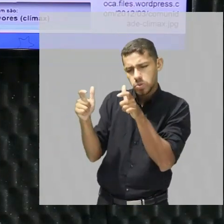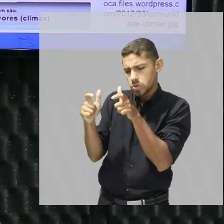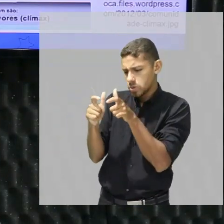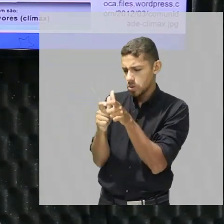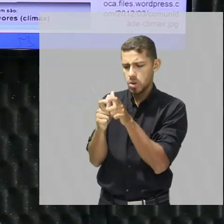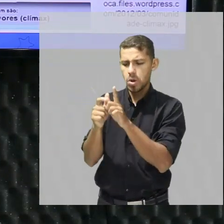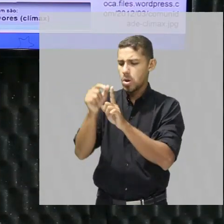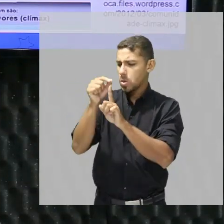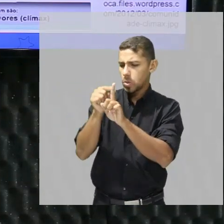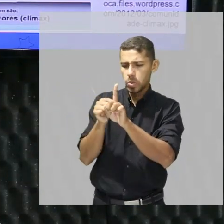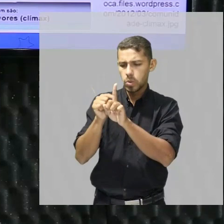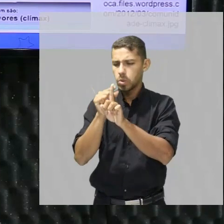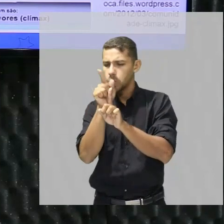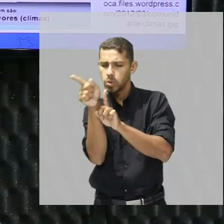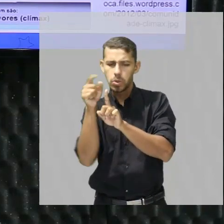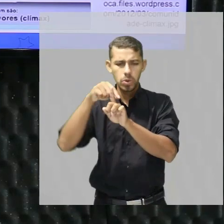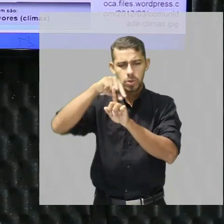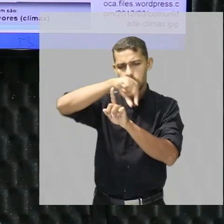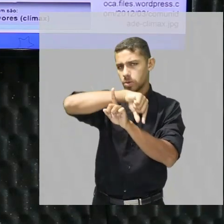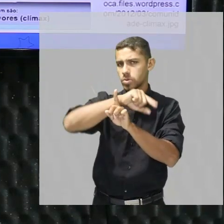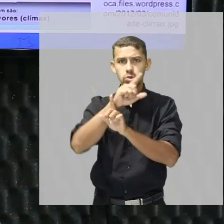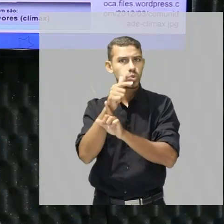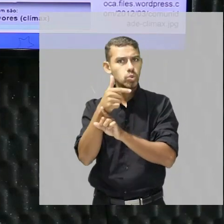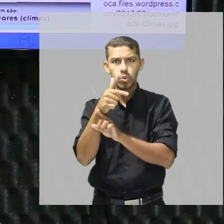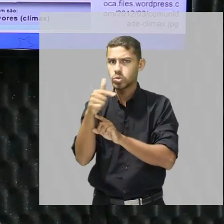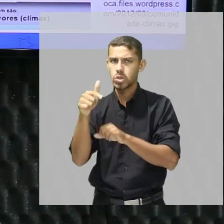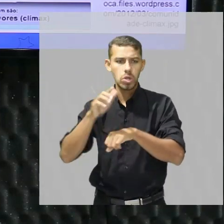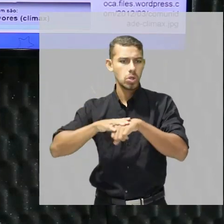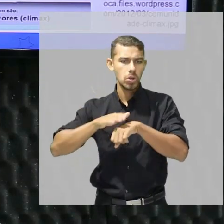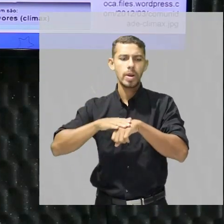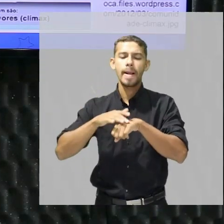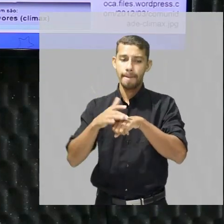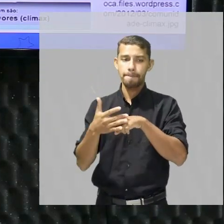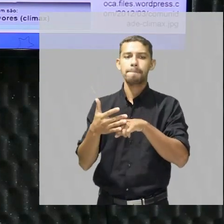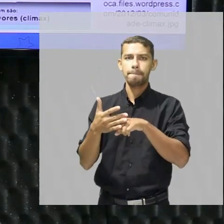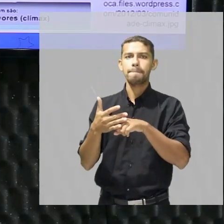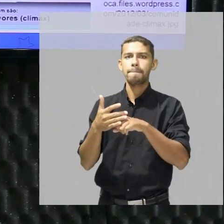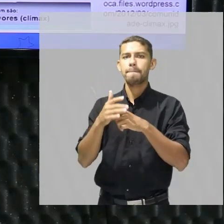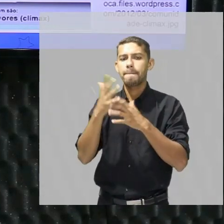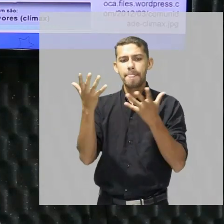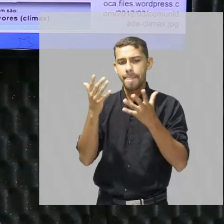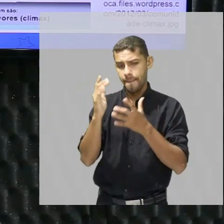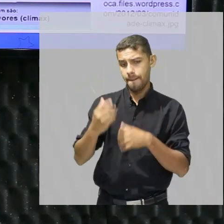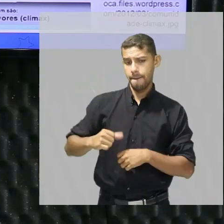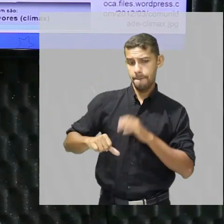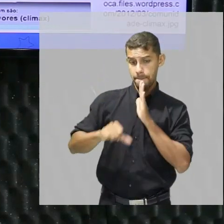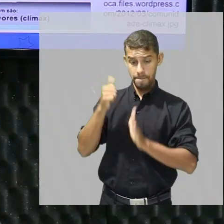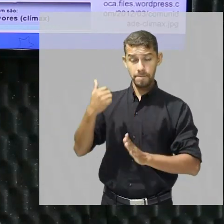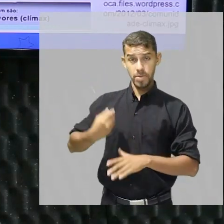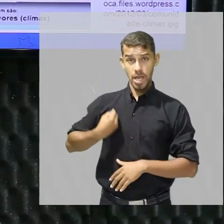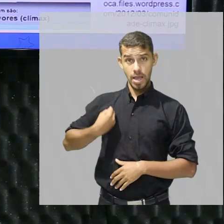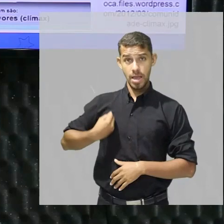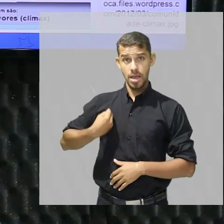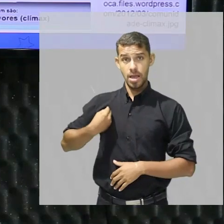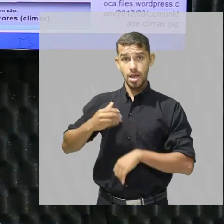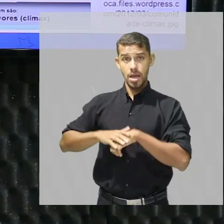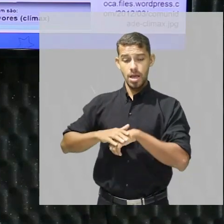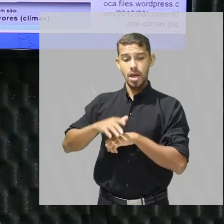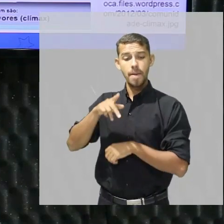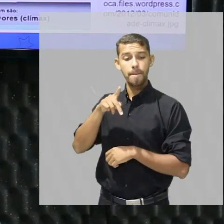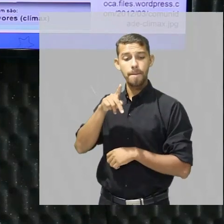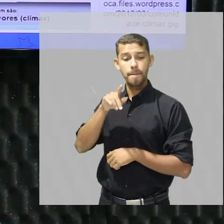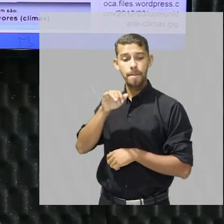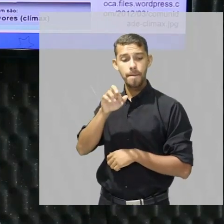condutores. E esses primeiros seres vivos, né, as espécies pioneiras, os líquens e as